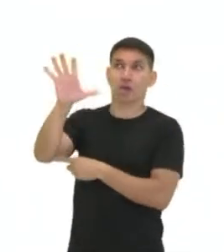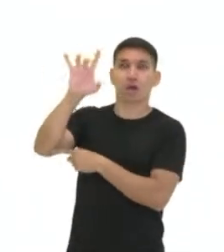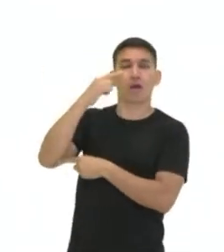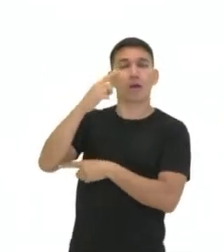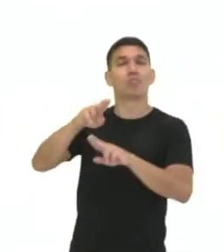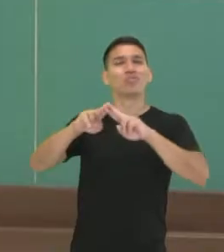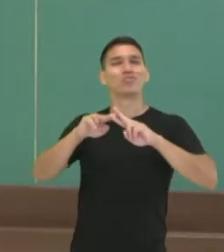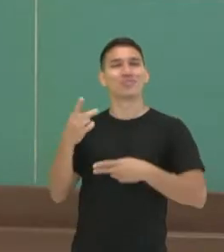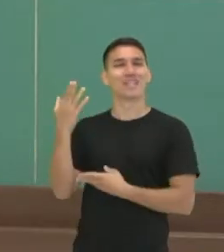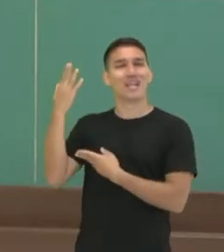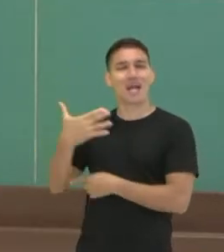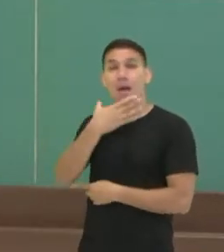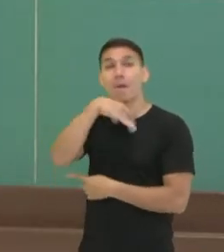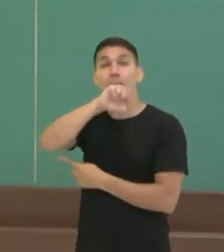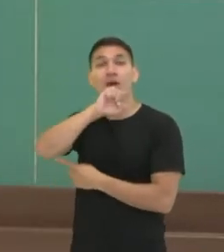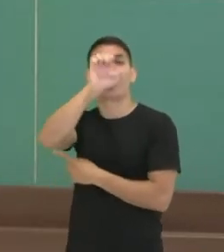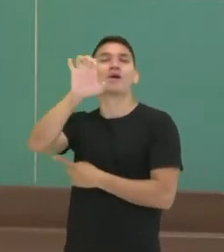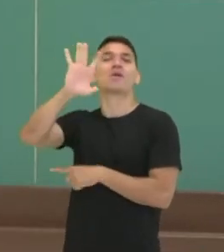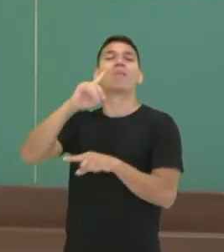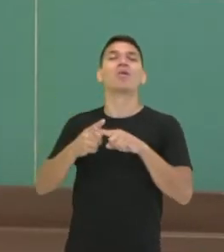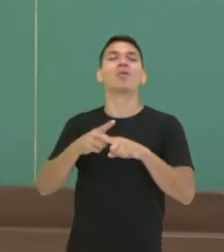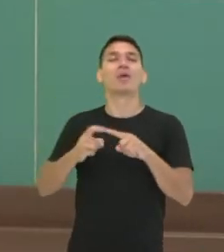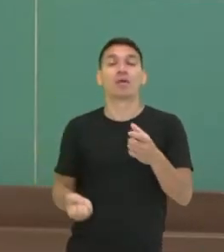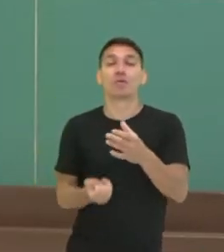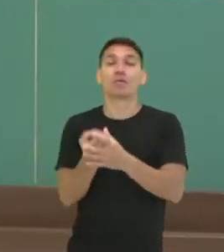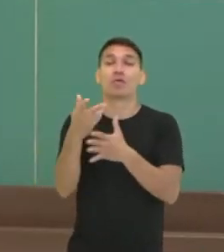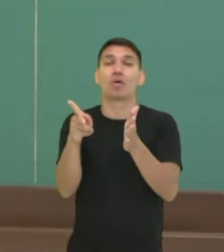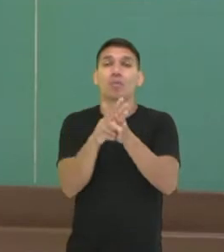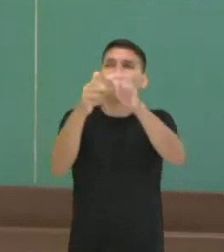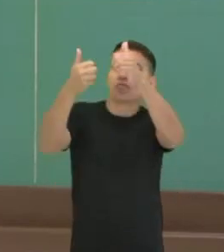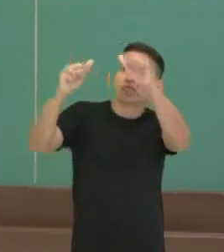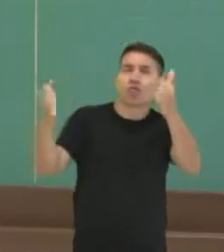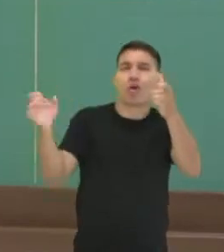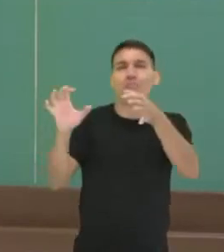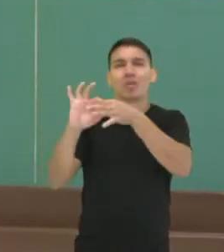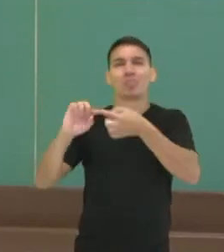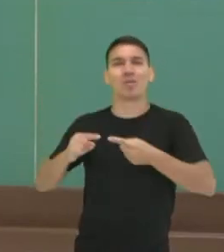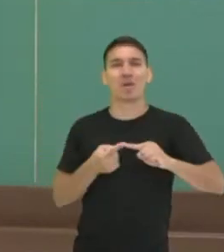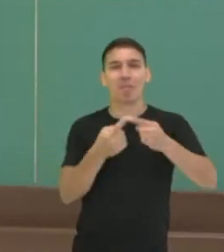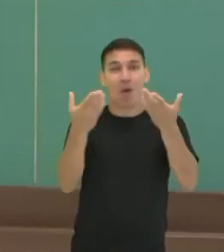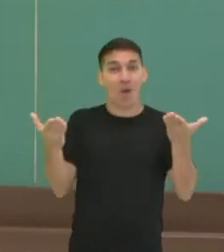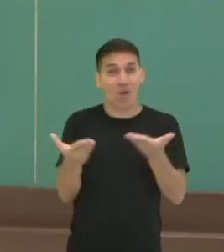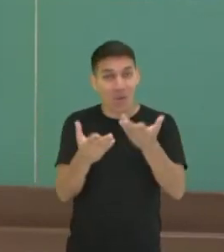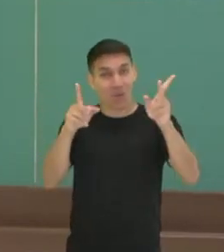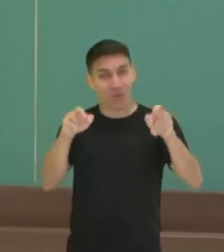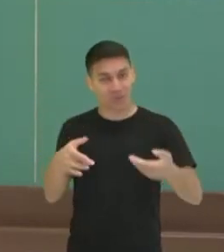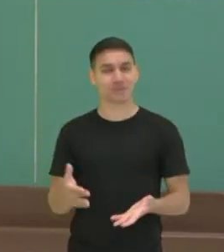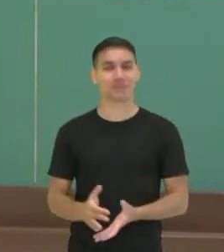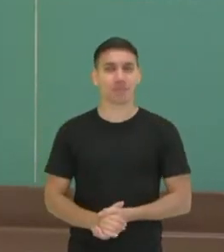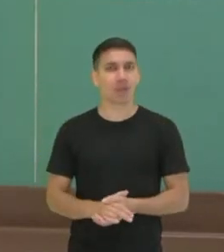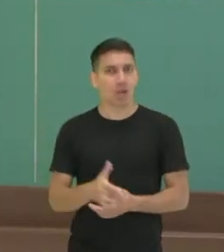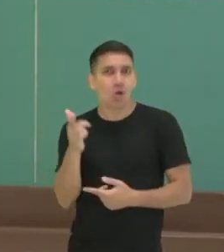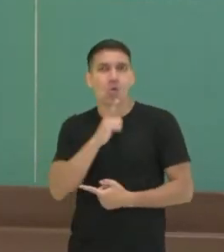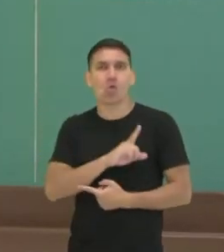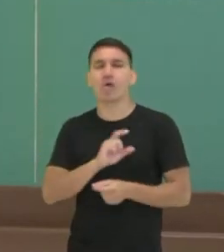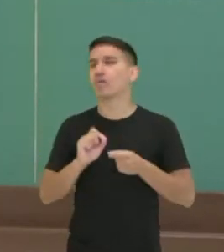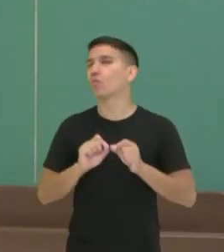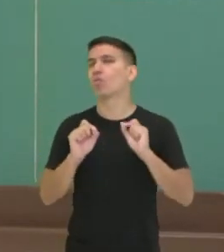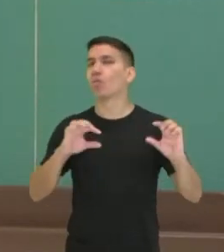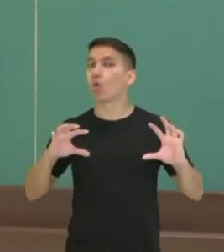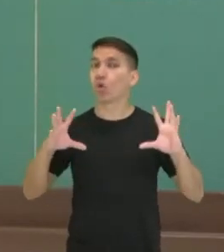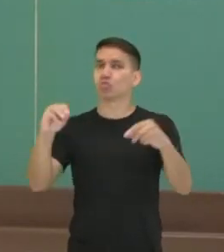pai da Europa, porque ele fez a formatação que nós temos hoje da Europa. Ele conseguiu fazer com que toda